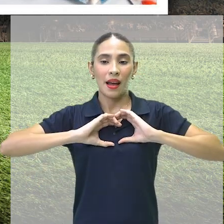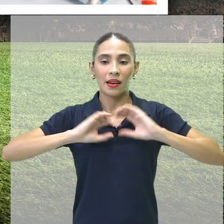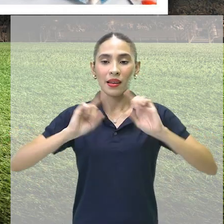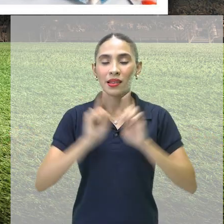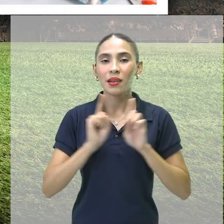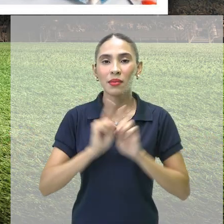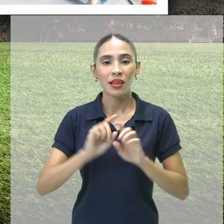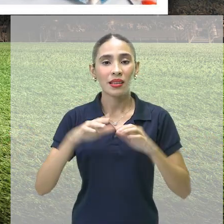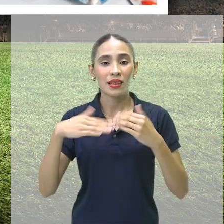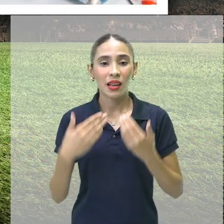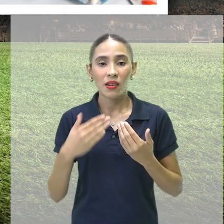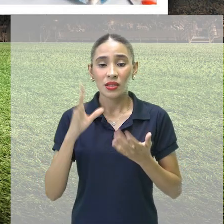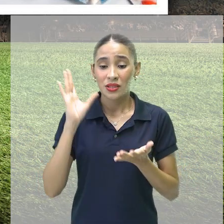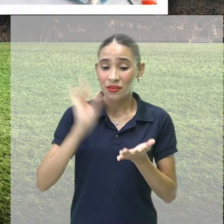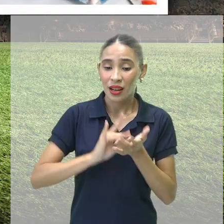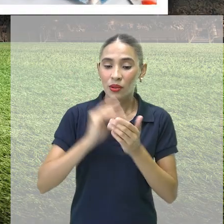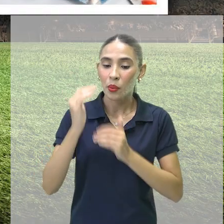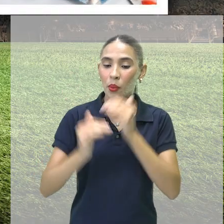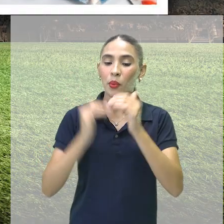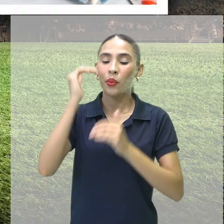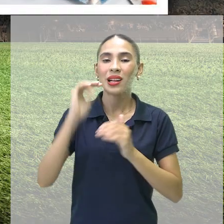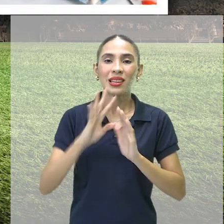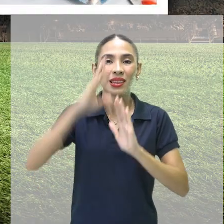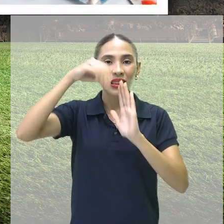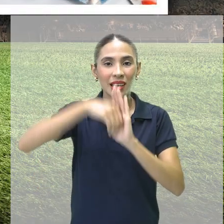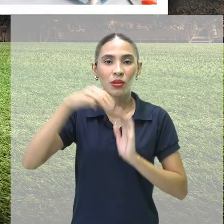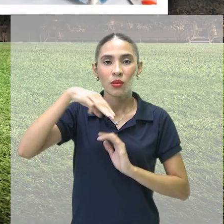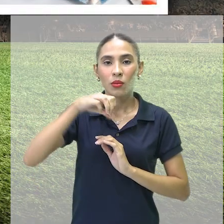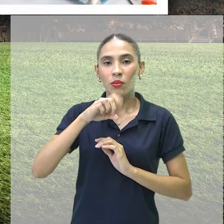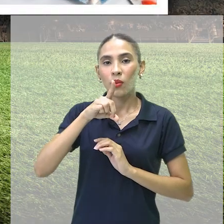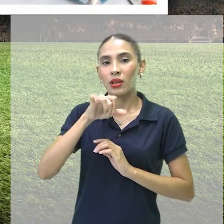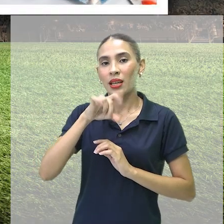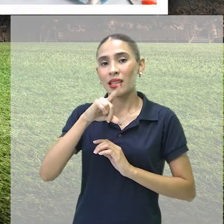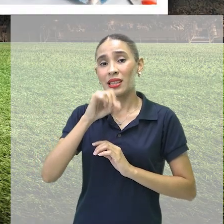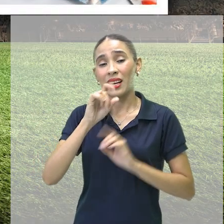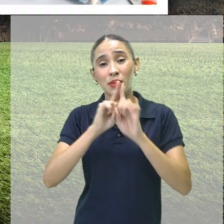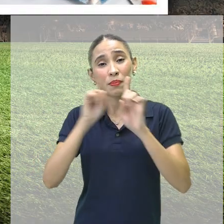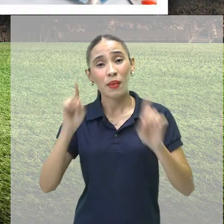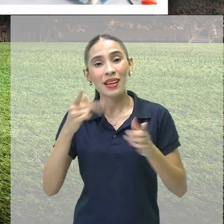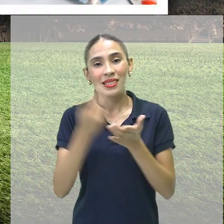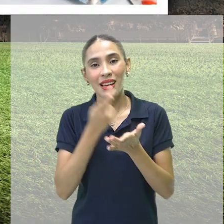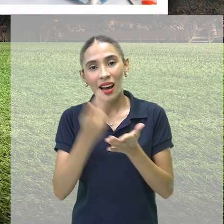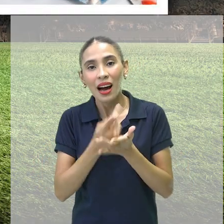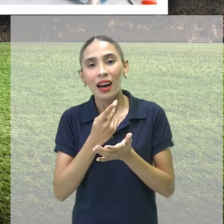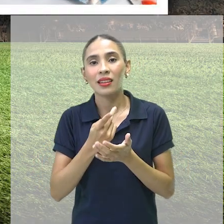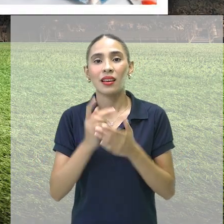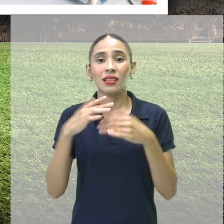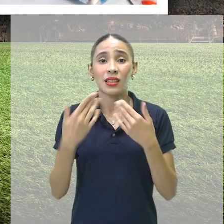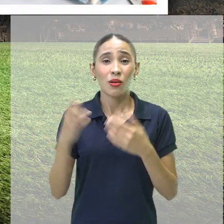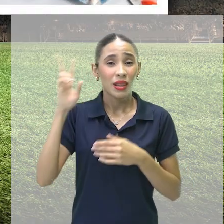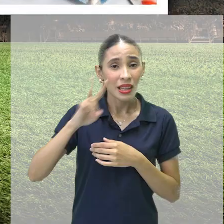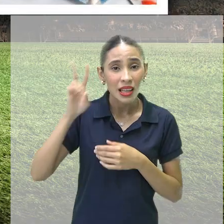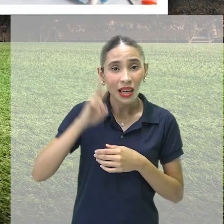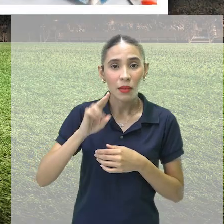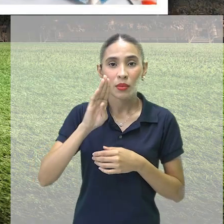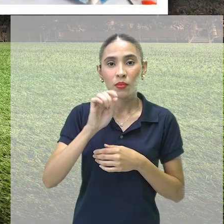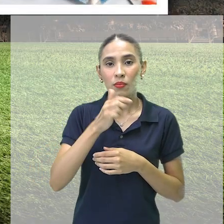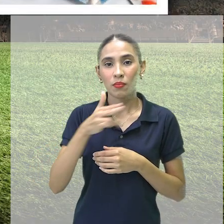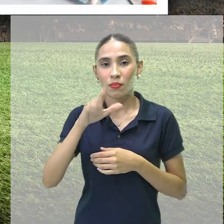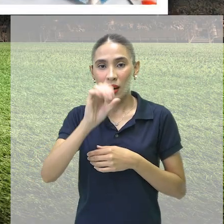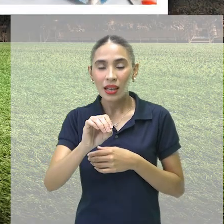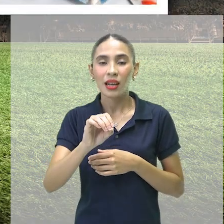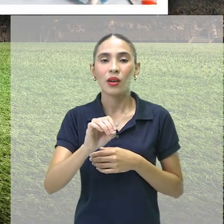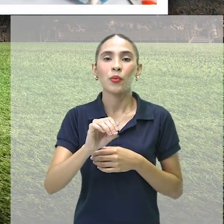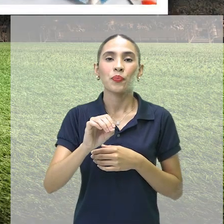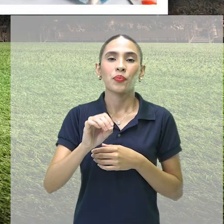se, de fato, crescer dentro daquela modalidade, mas de uma maneira muito injusta. Né? E lembra que o Barão de Coubertin ele pregava justamente